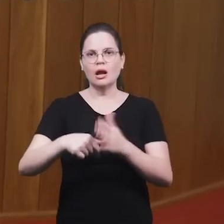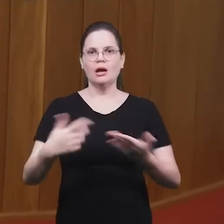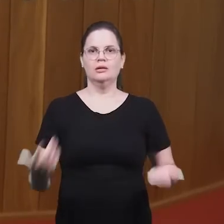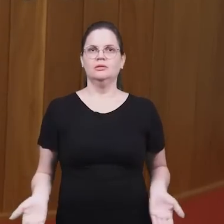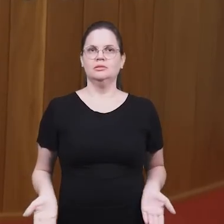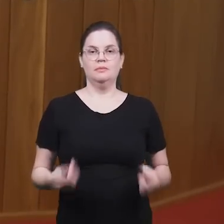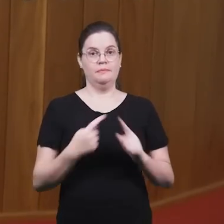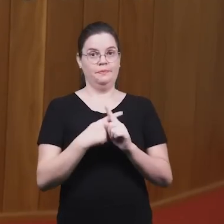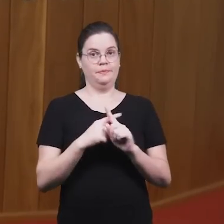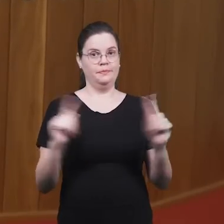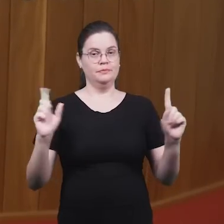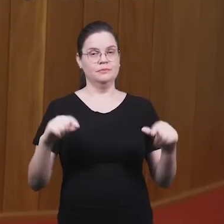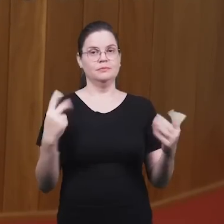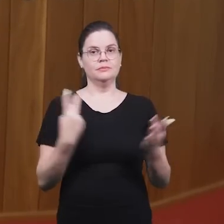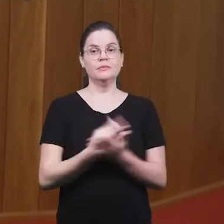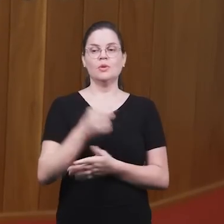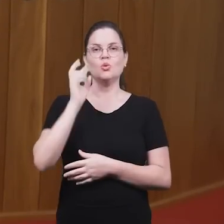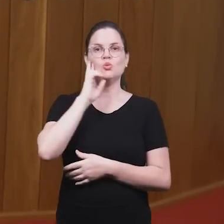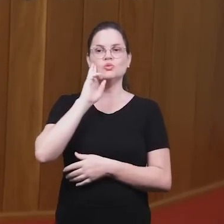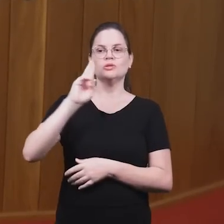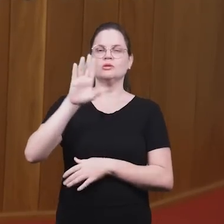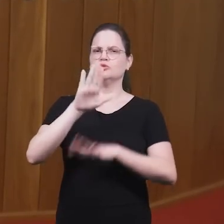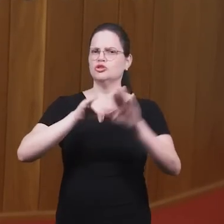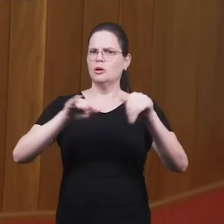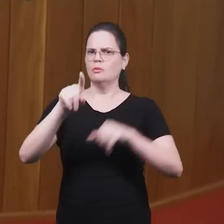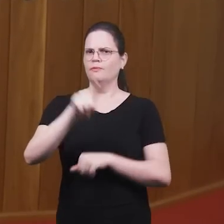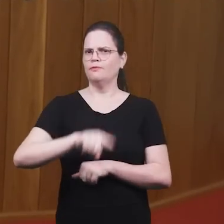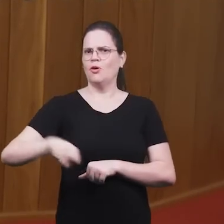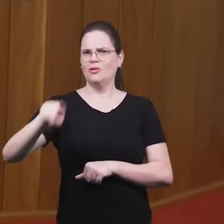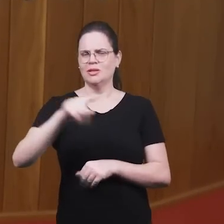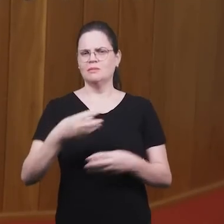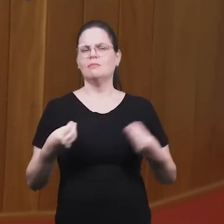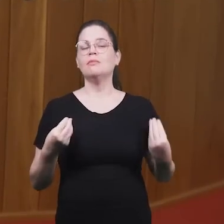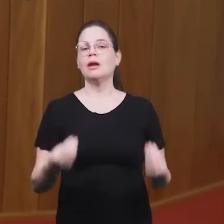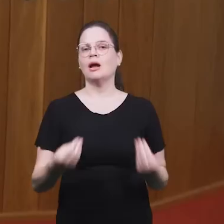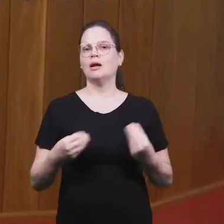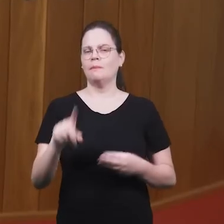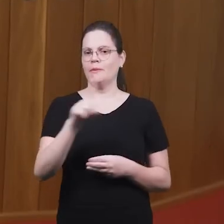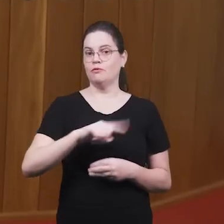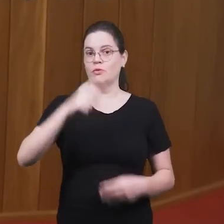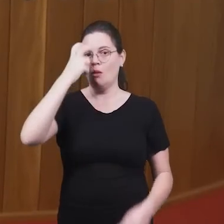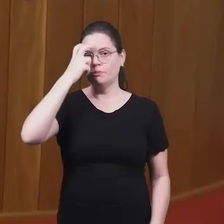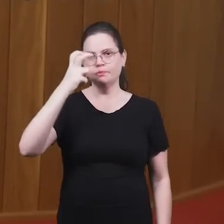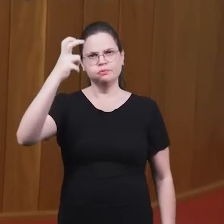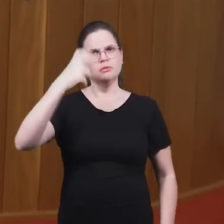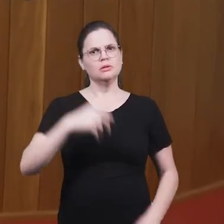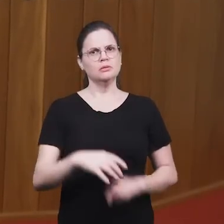inteligência. Mas o Senhor chamou vocês para serem